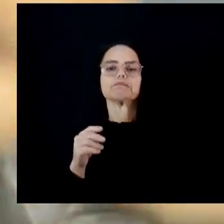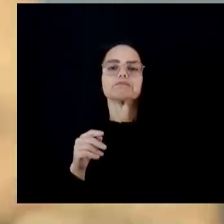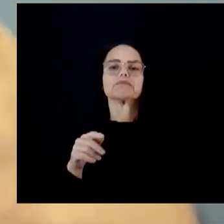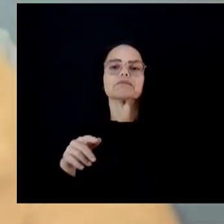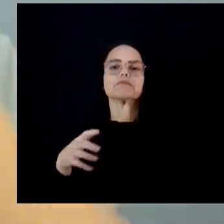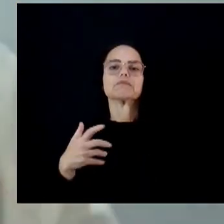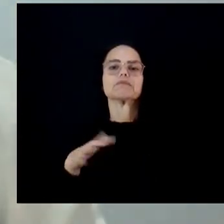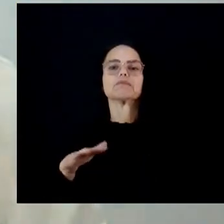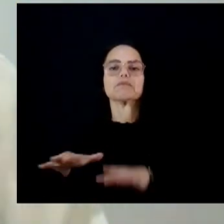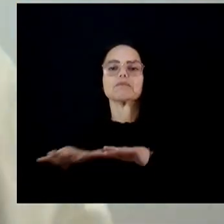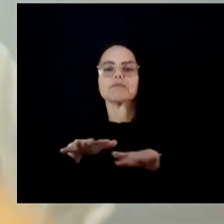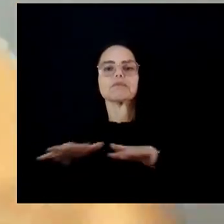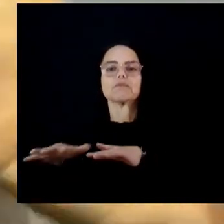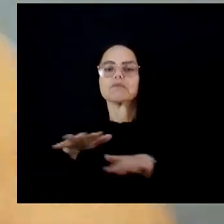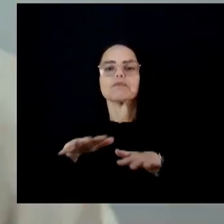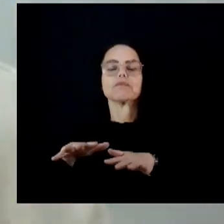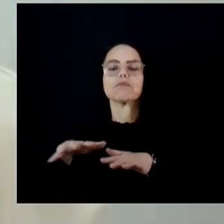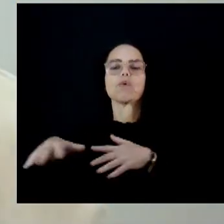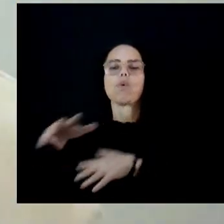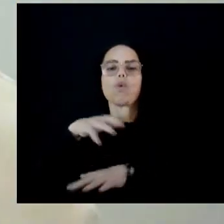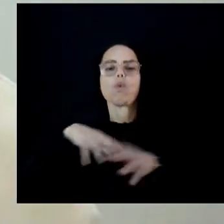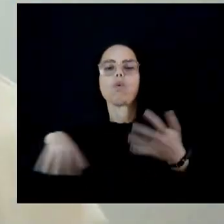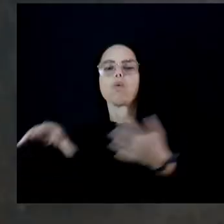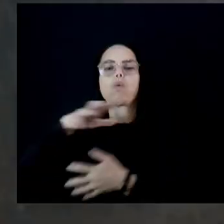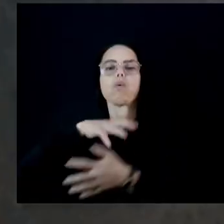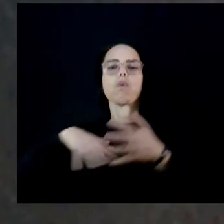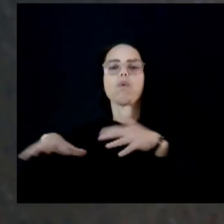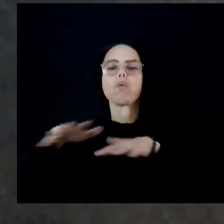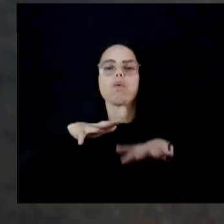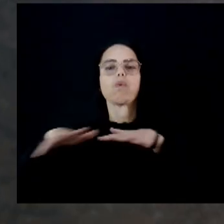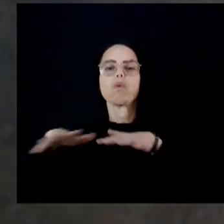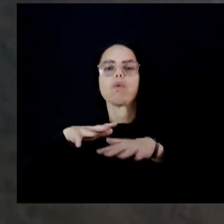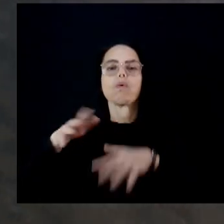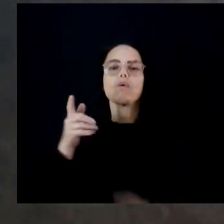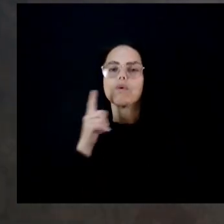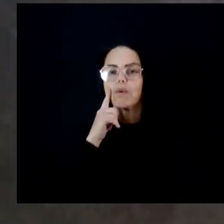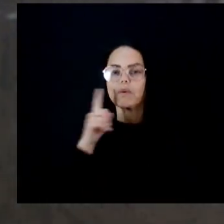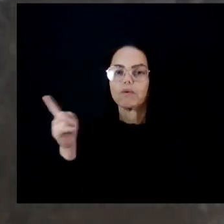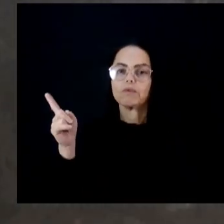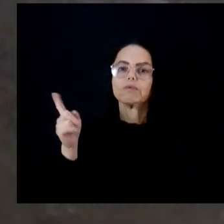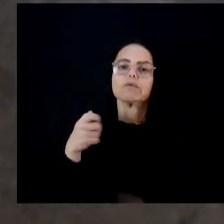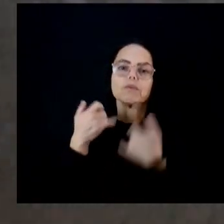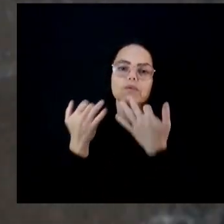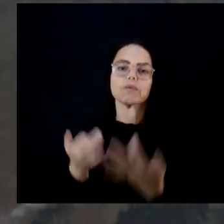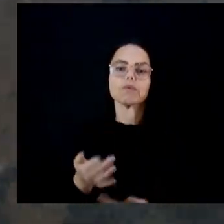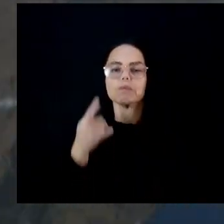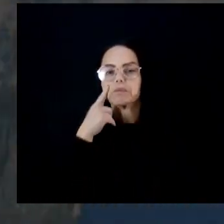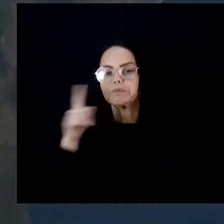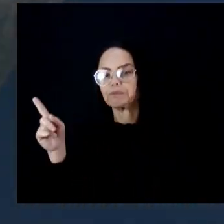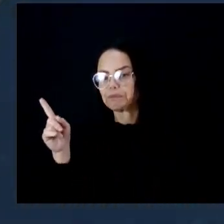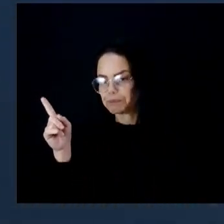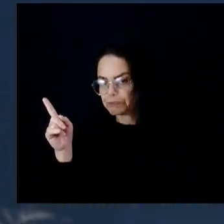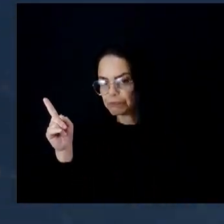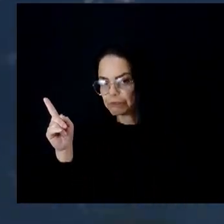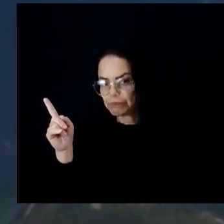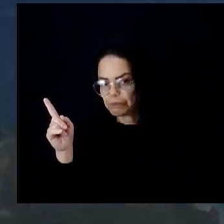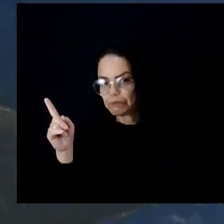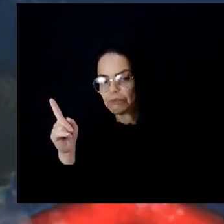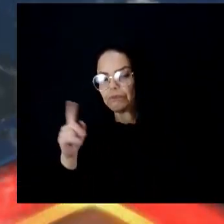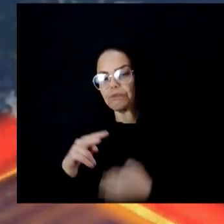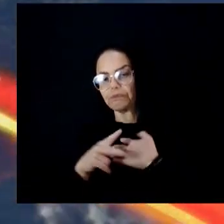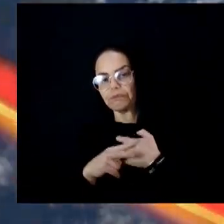o evento em si, né? Quando você tem essa liberação que eu comentei antes. Então, o tremor é consequência de um